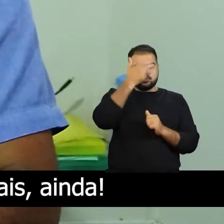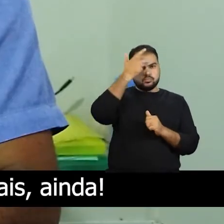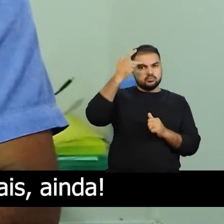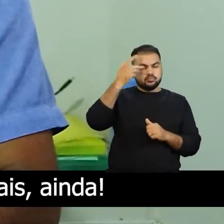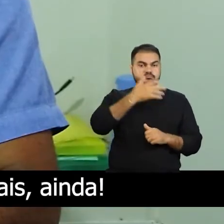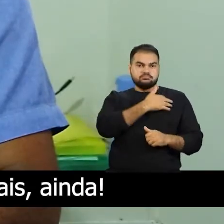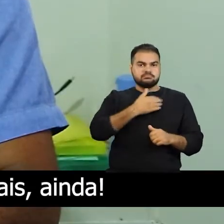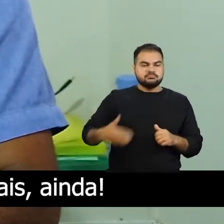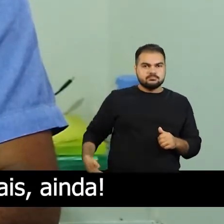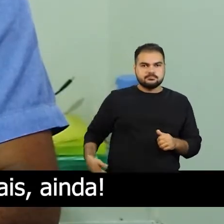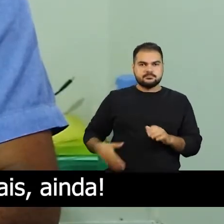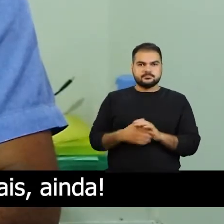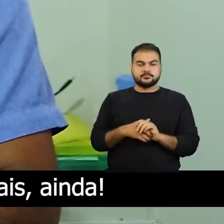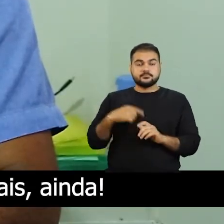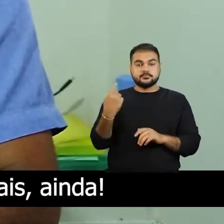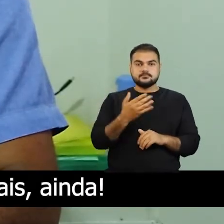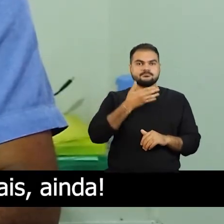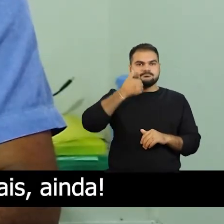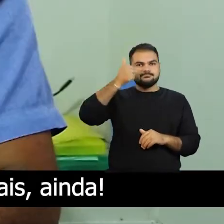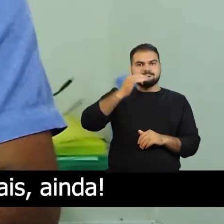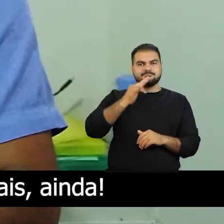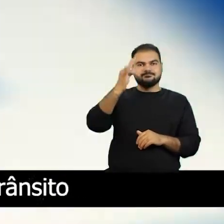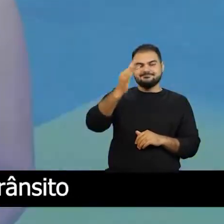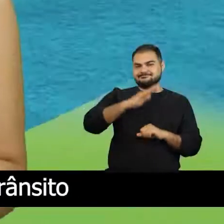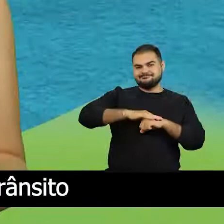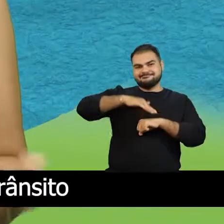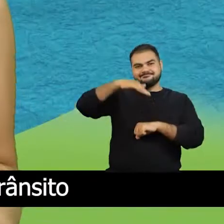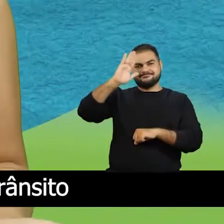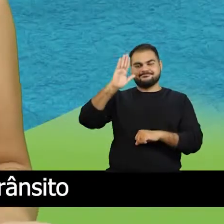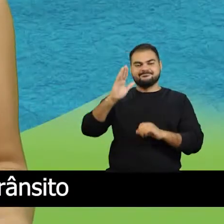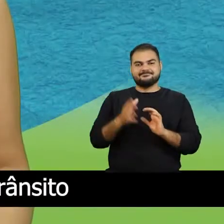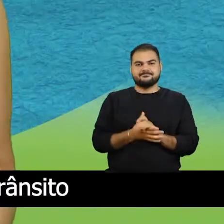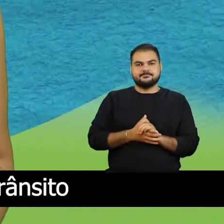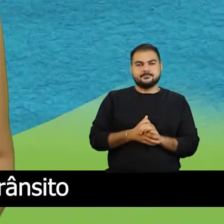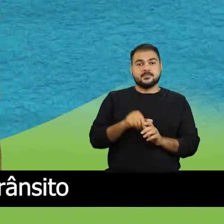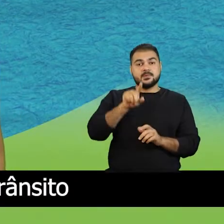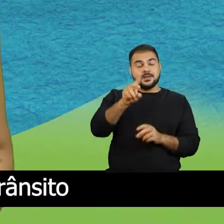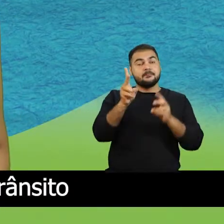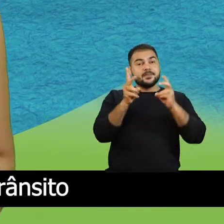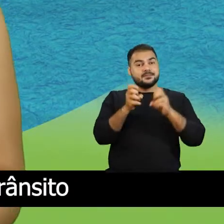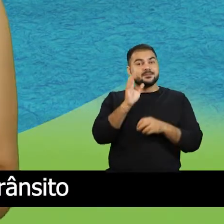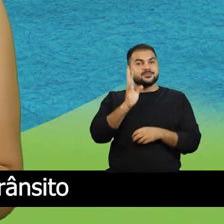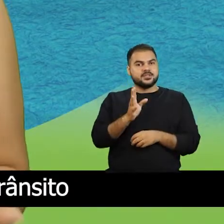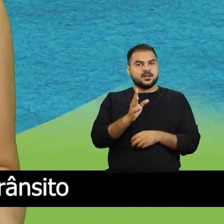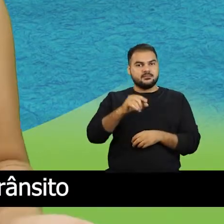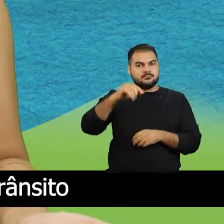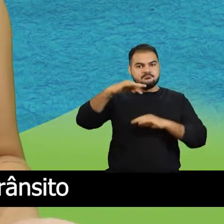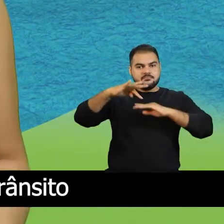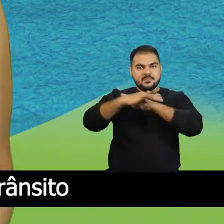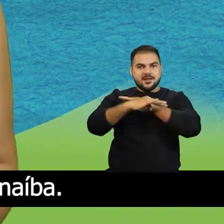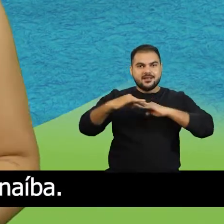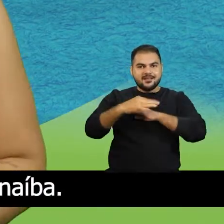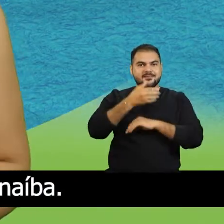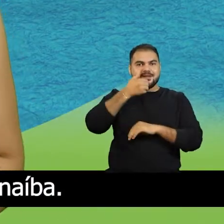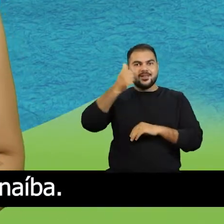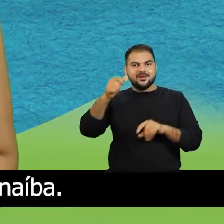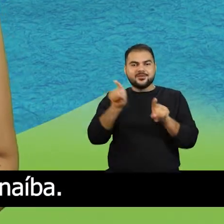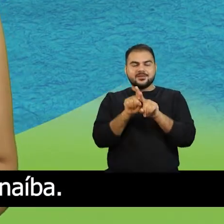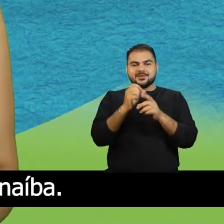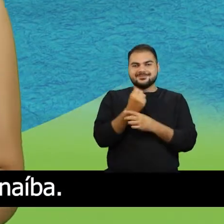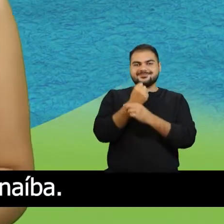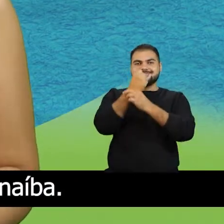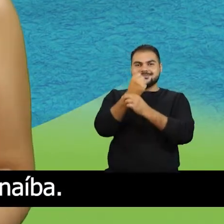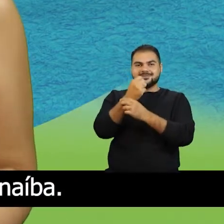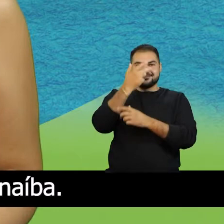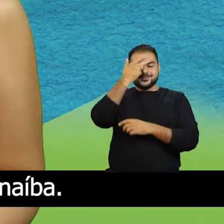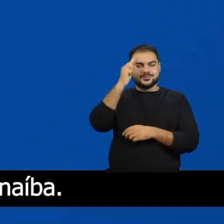gente acredita que nós vamos melhorar muito mais ainda. Você já viu que muito foi feito para melhorar o trânsito e dar mais segurança